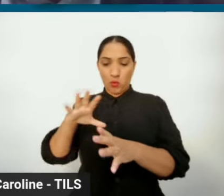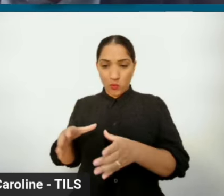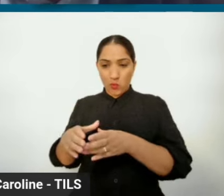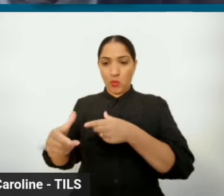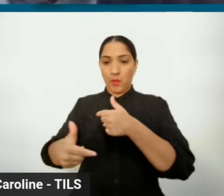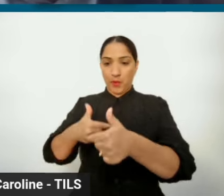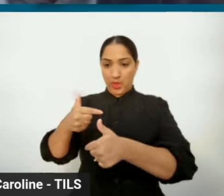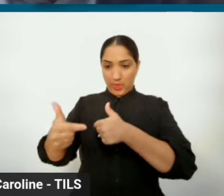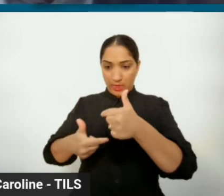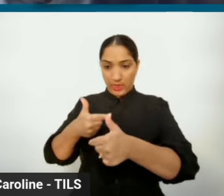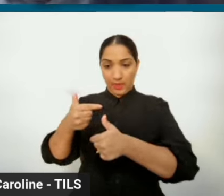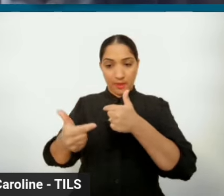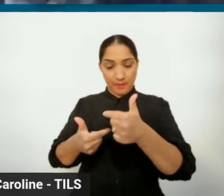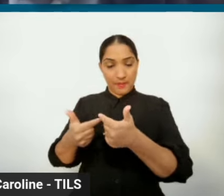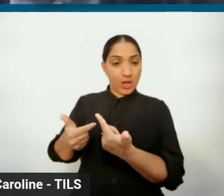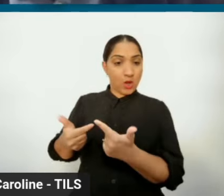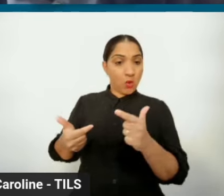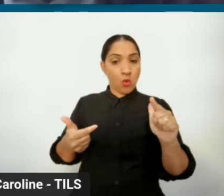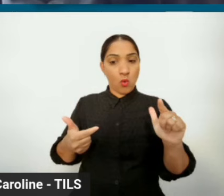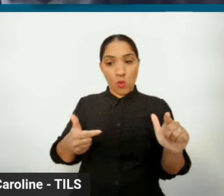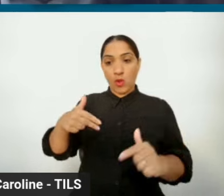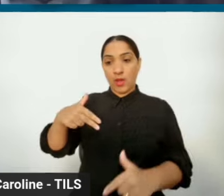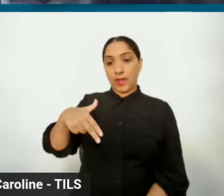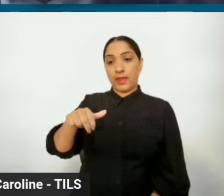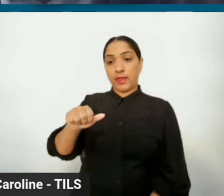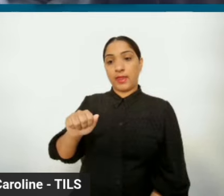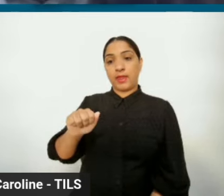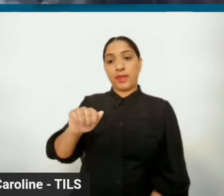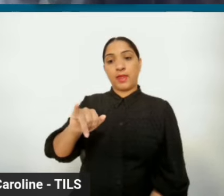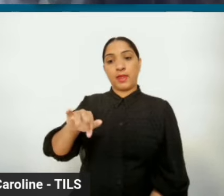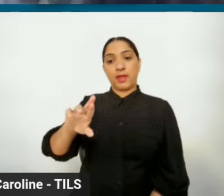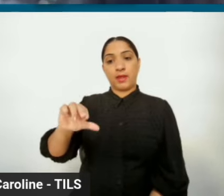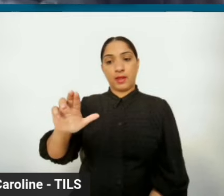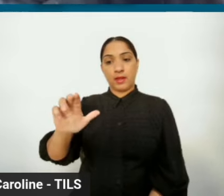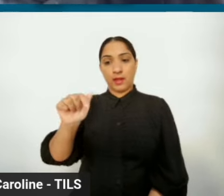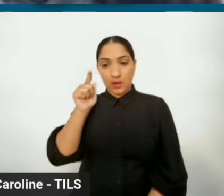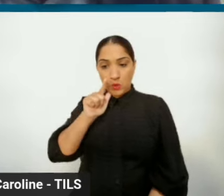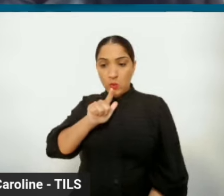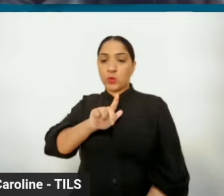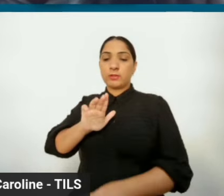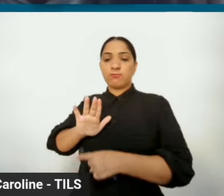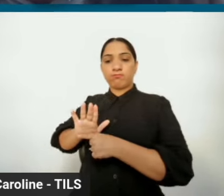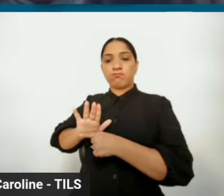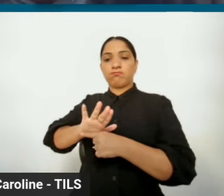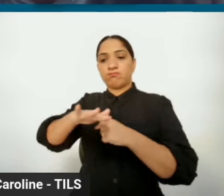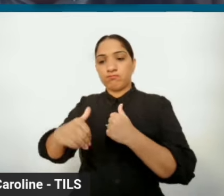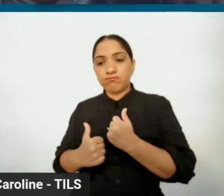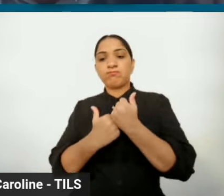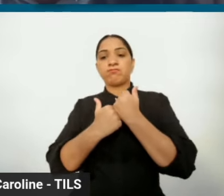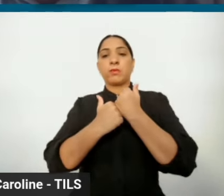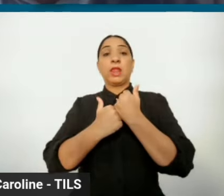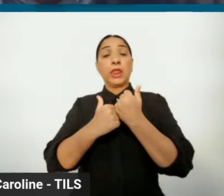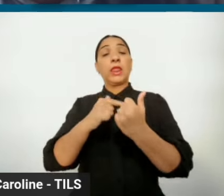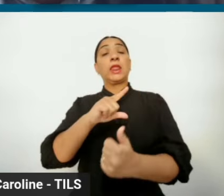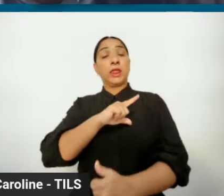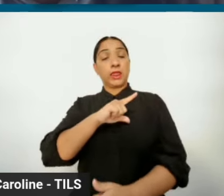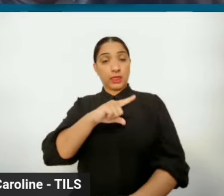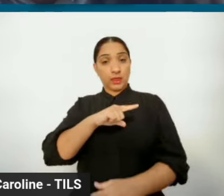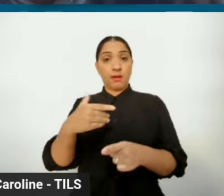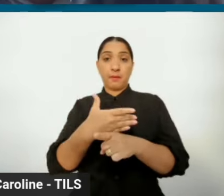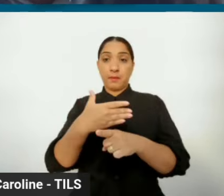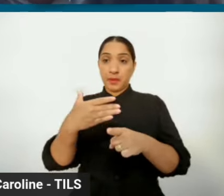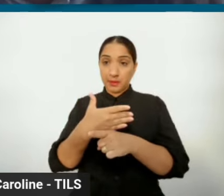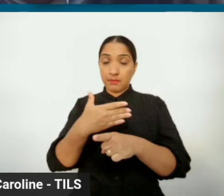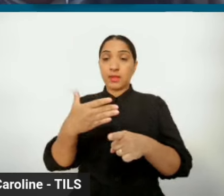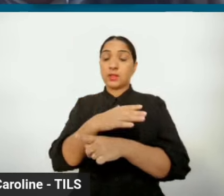querida Naira. Então, é isso que é importante ressaltar. O grupo teve a participação do